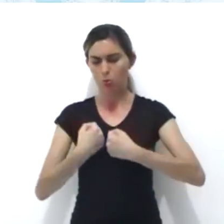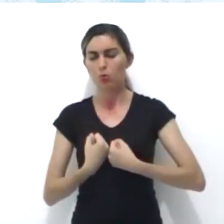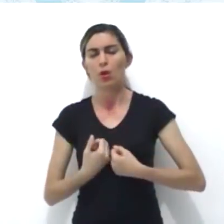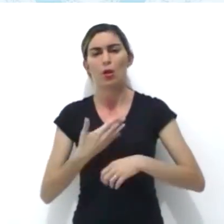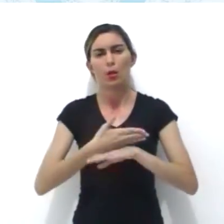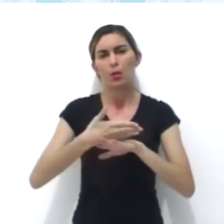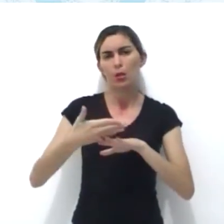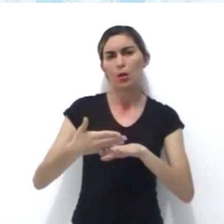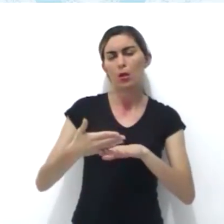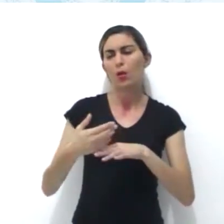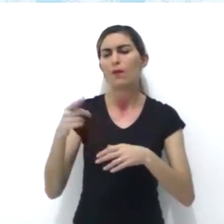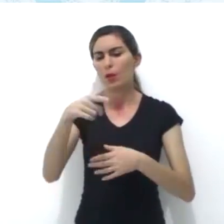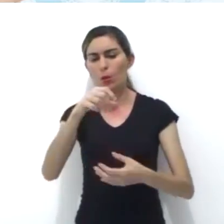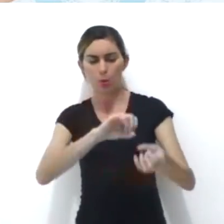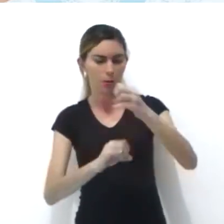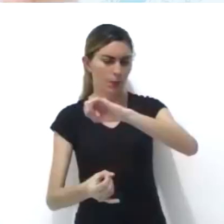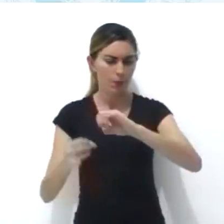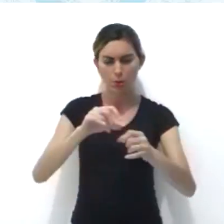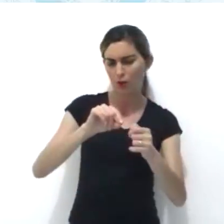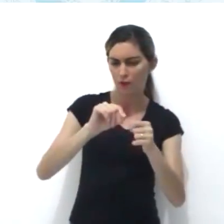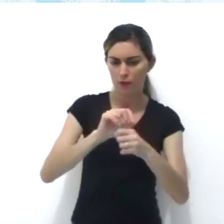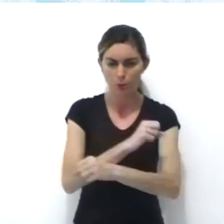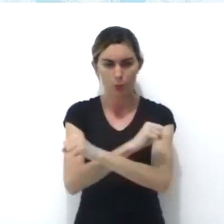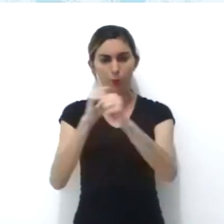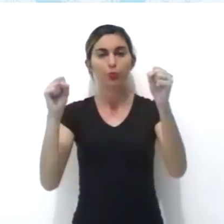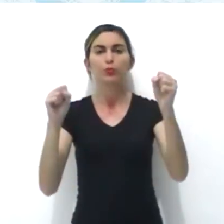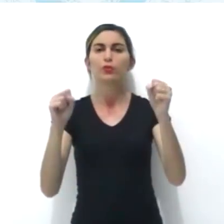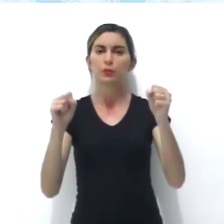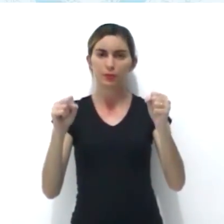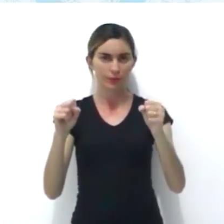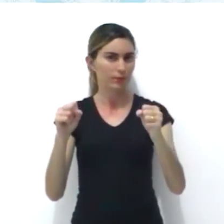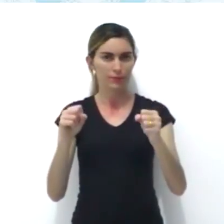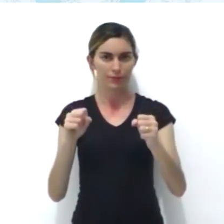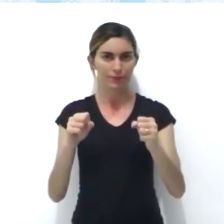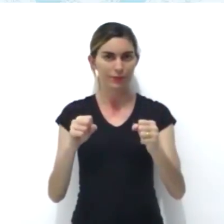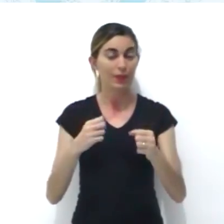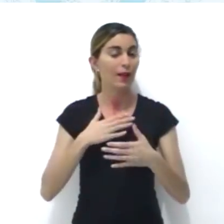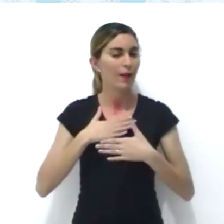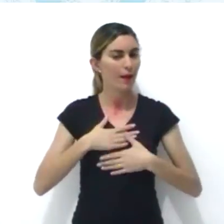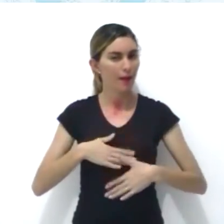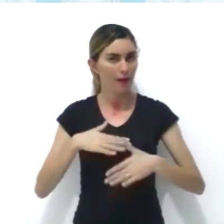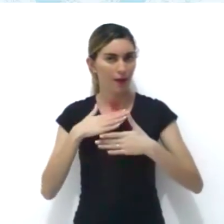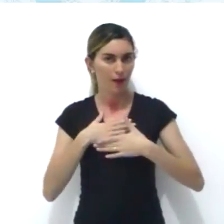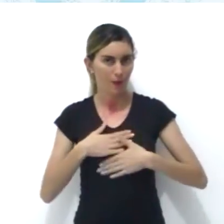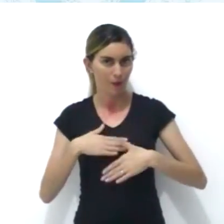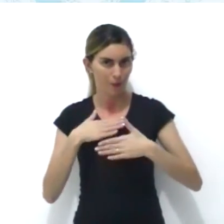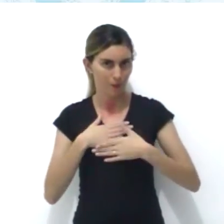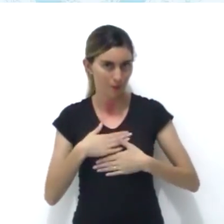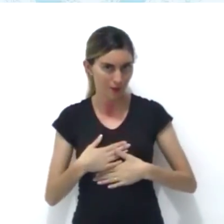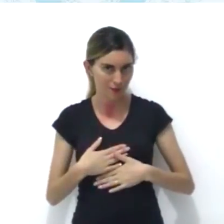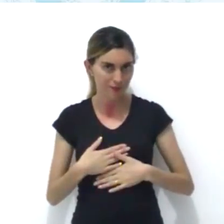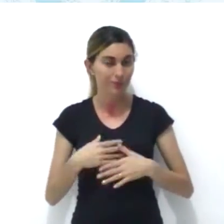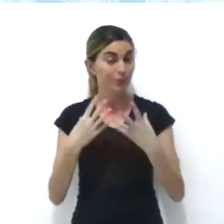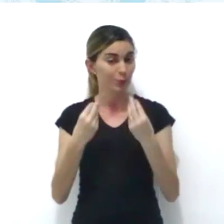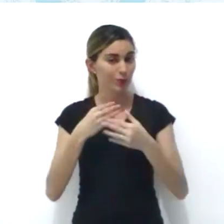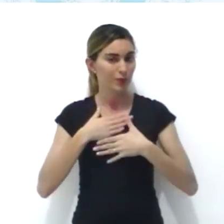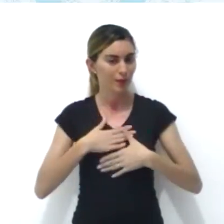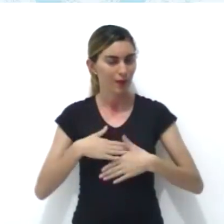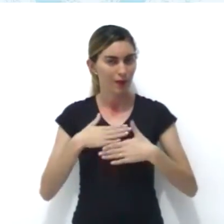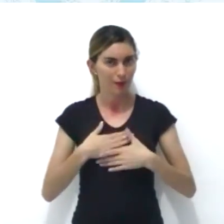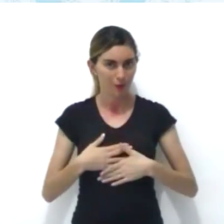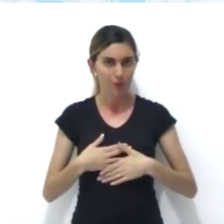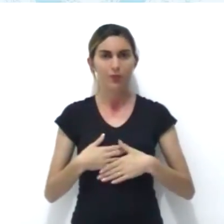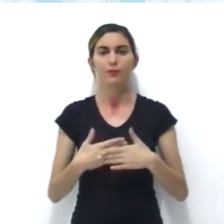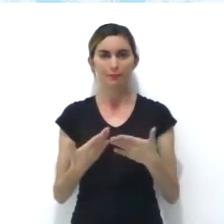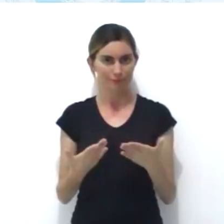com jaleco, que vai para o laboratório, que vai fazer explodir. Não, tá? Calma, calma por aí, calma, muita